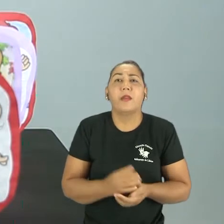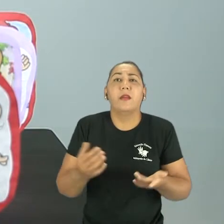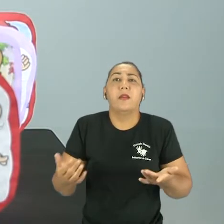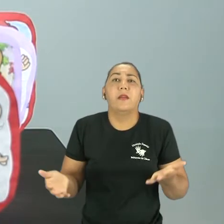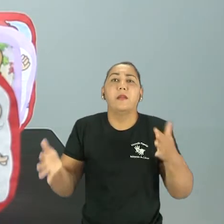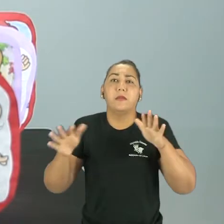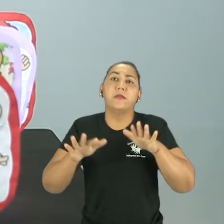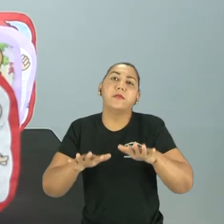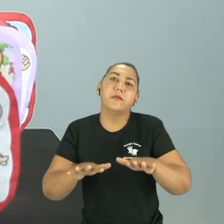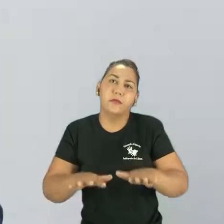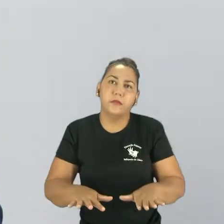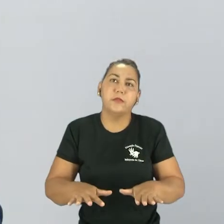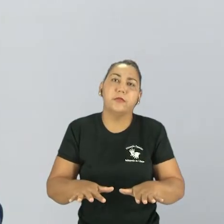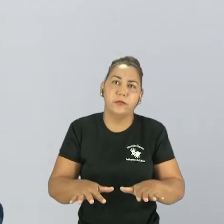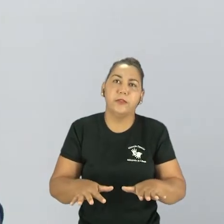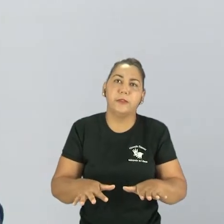inclusão.